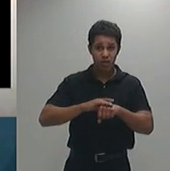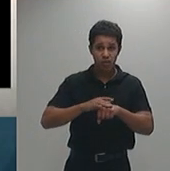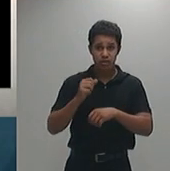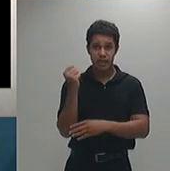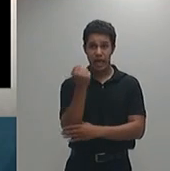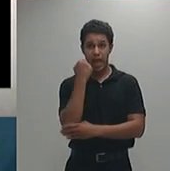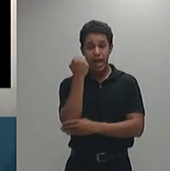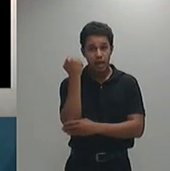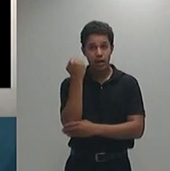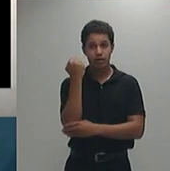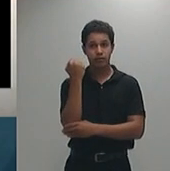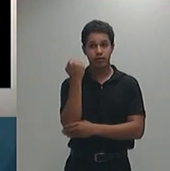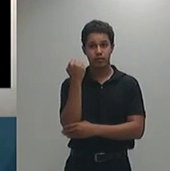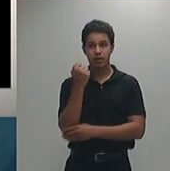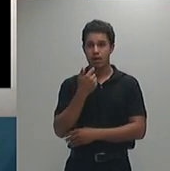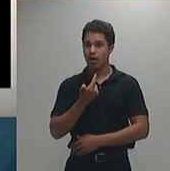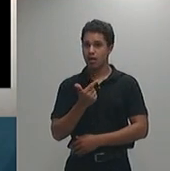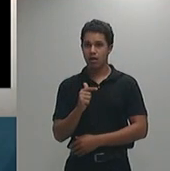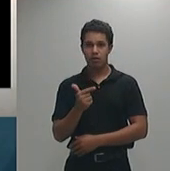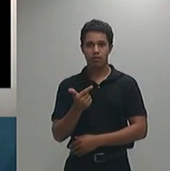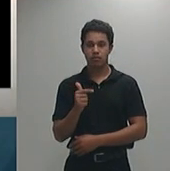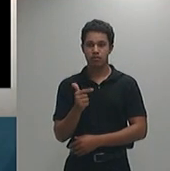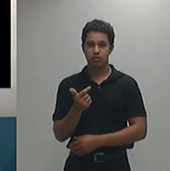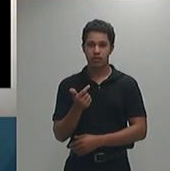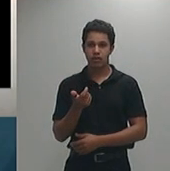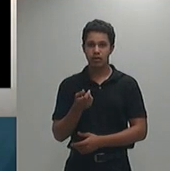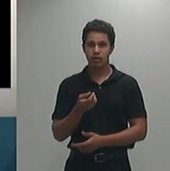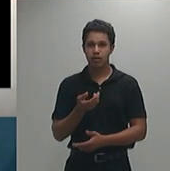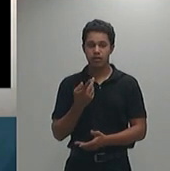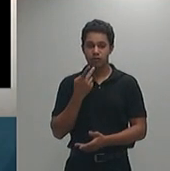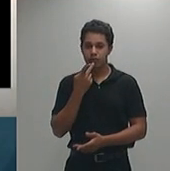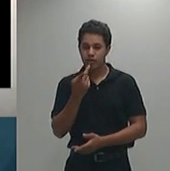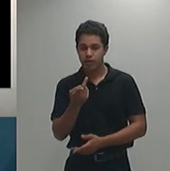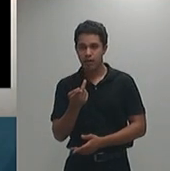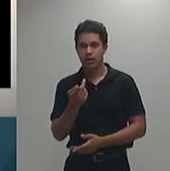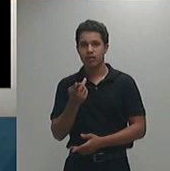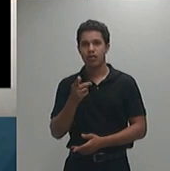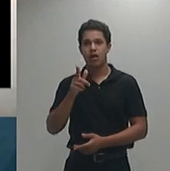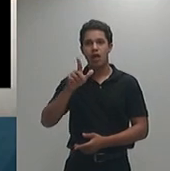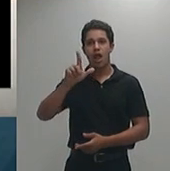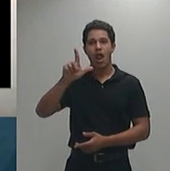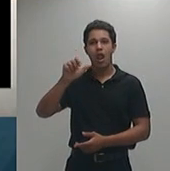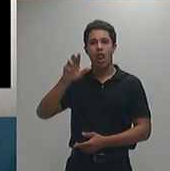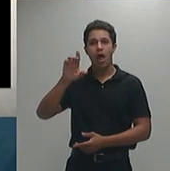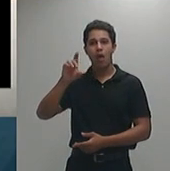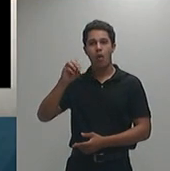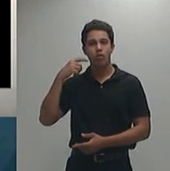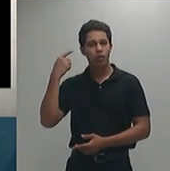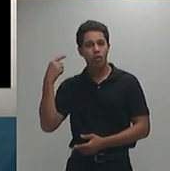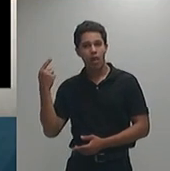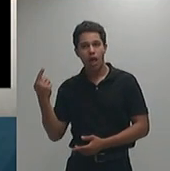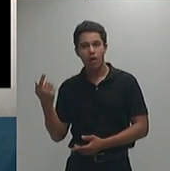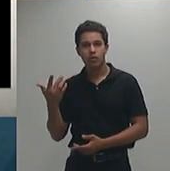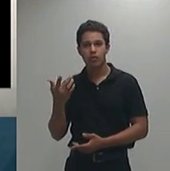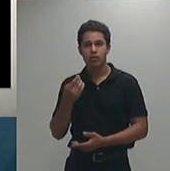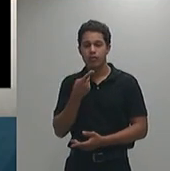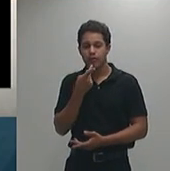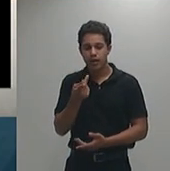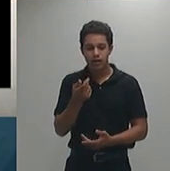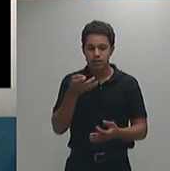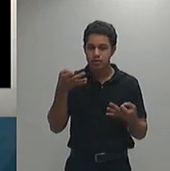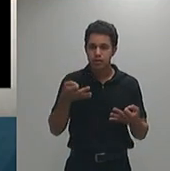pois não existe do dia pela noite outra coisa que nos cada e a no mais das vezes